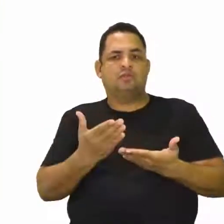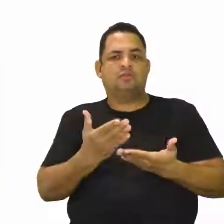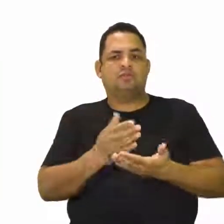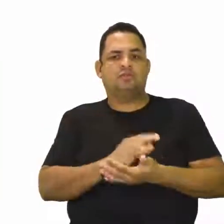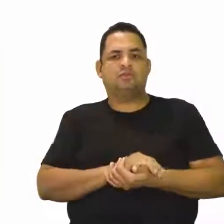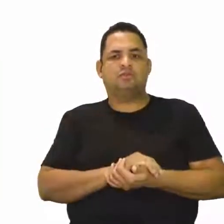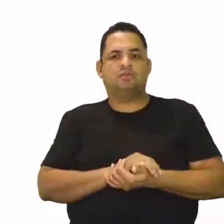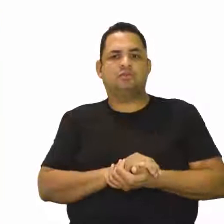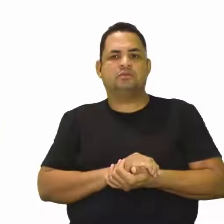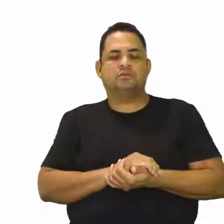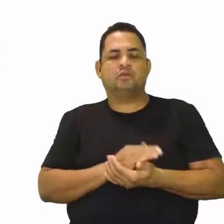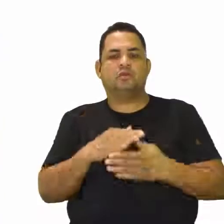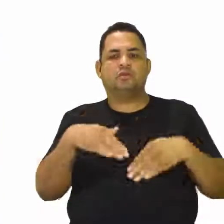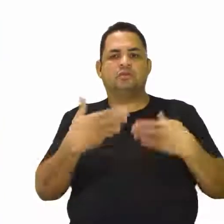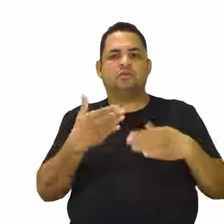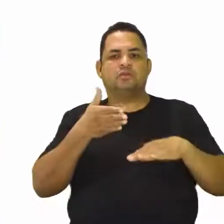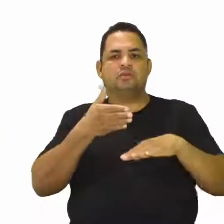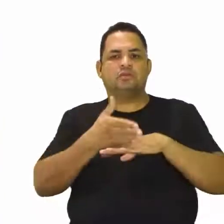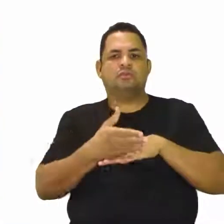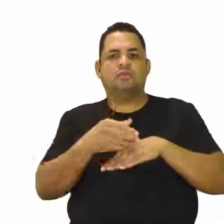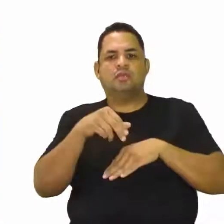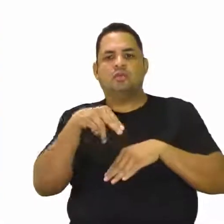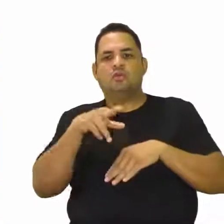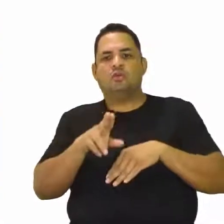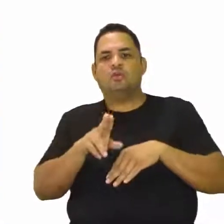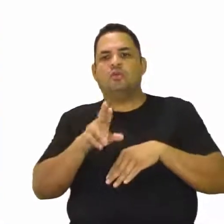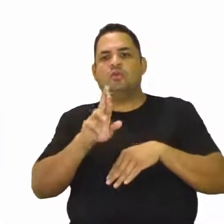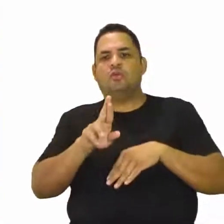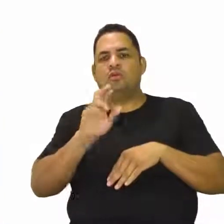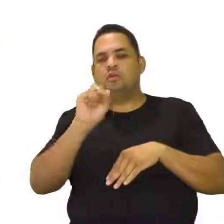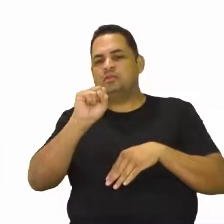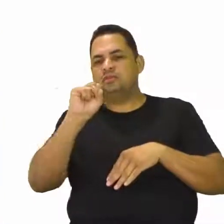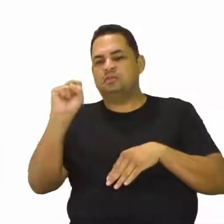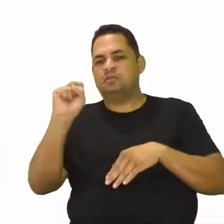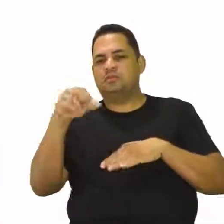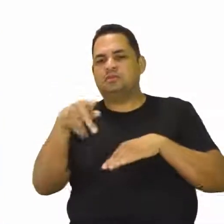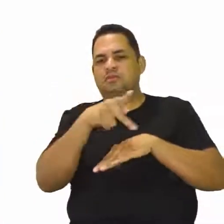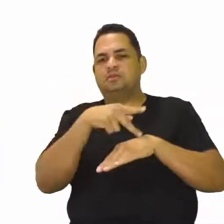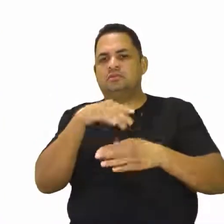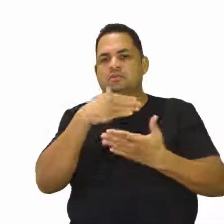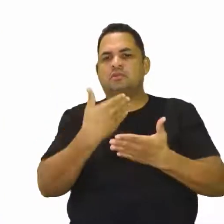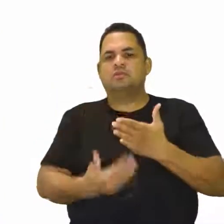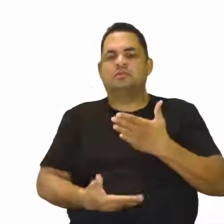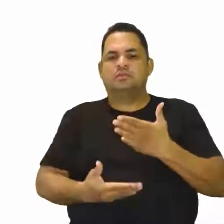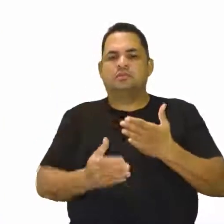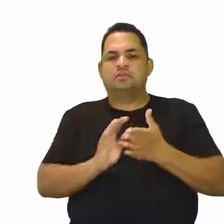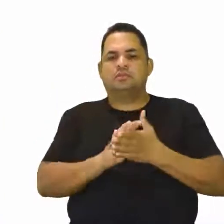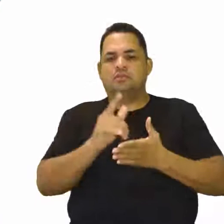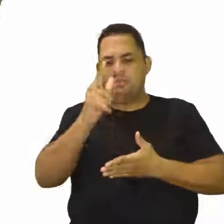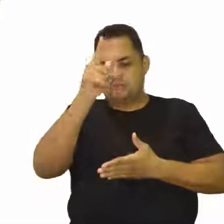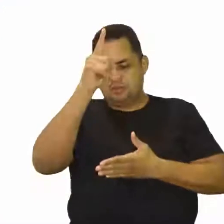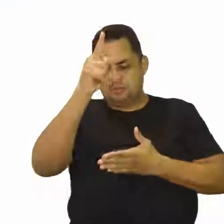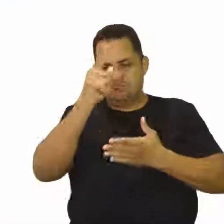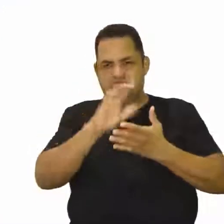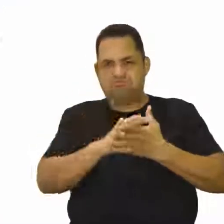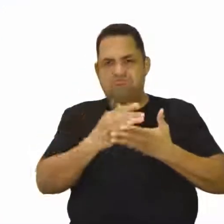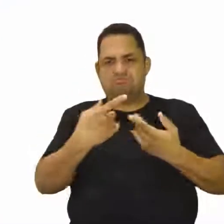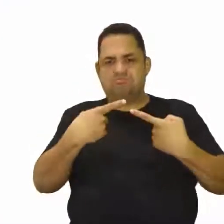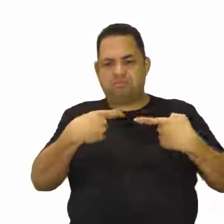União Soviética. Aí não teve boca. Foi quando os alemães perderam o conflito e saíram